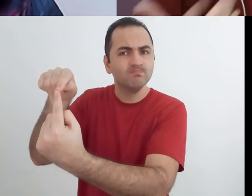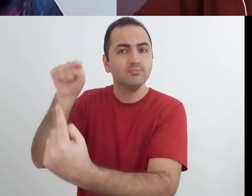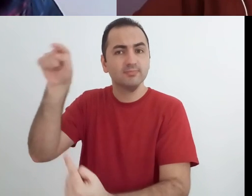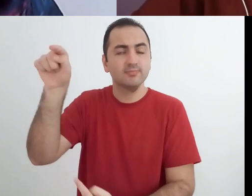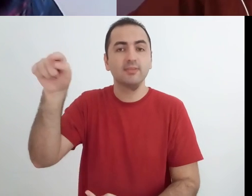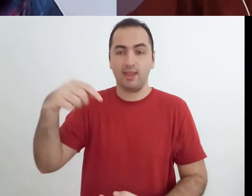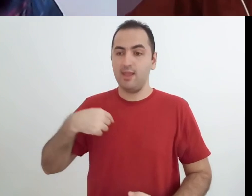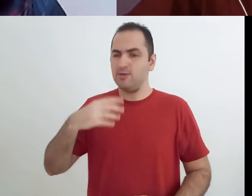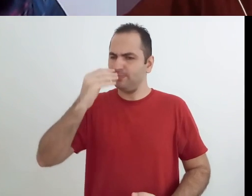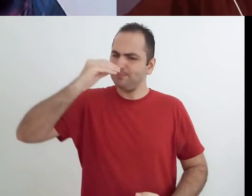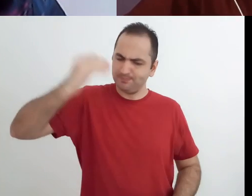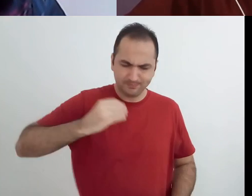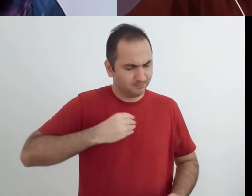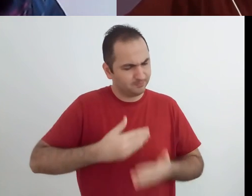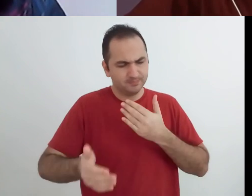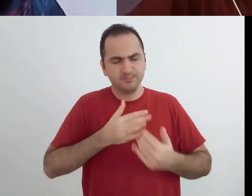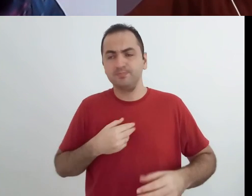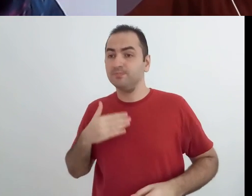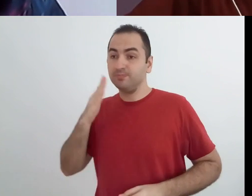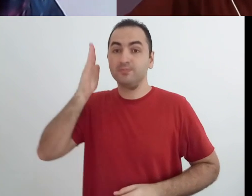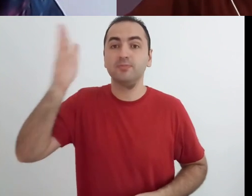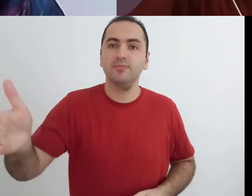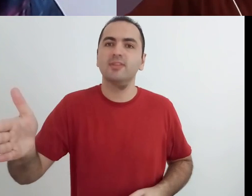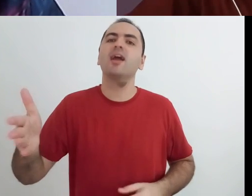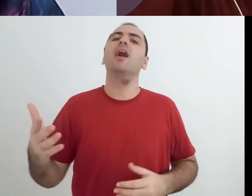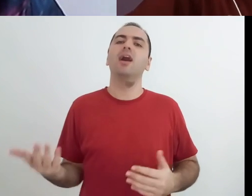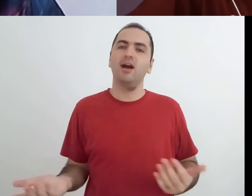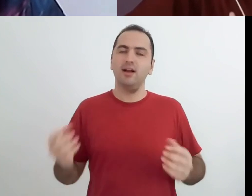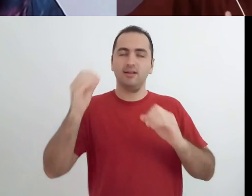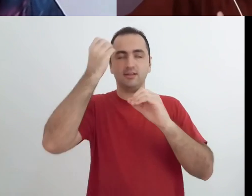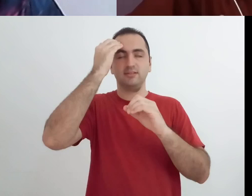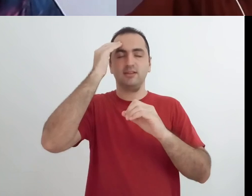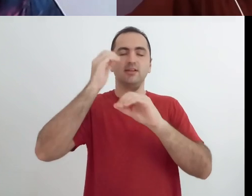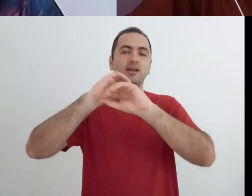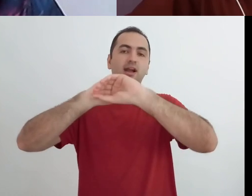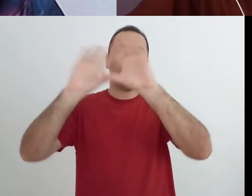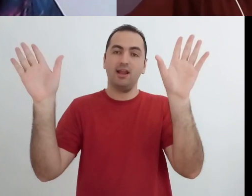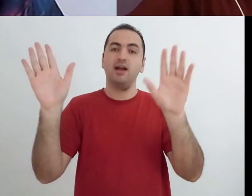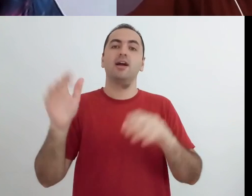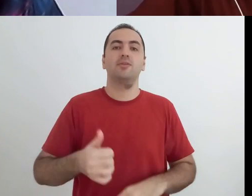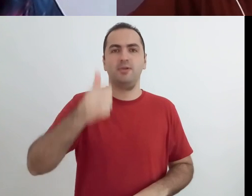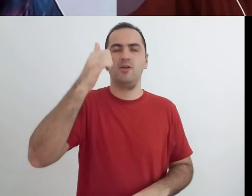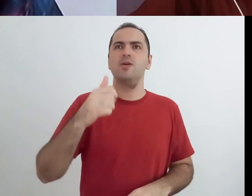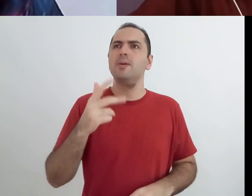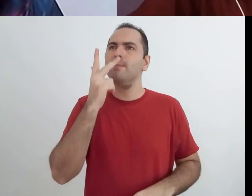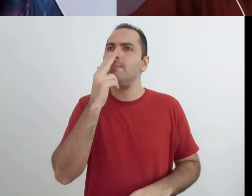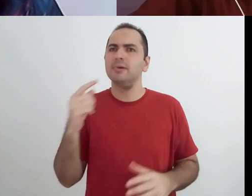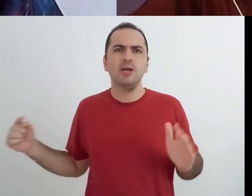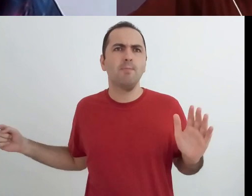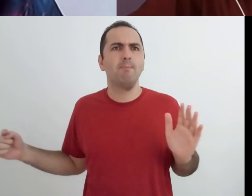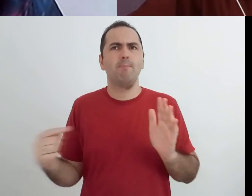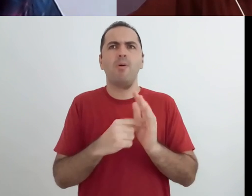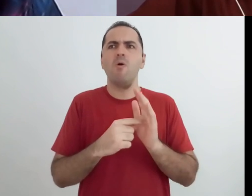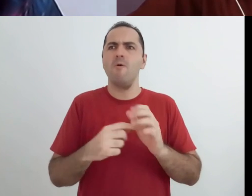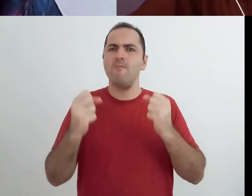passam e esclarece muita coisa, né? Sim. Esclarece e torna a mensagem muito mais forte, né?